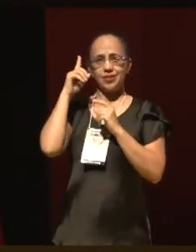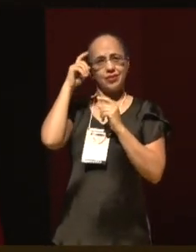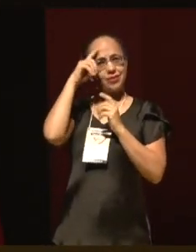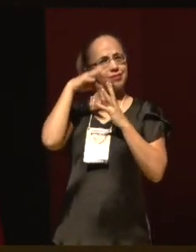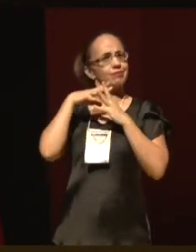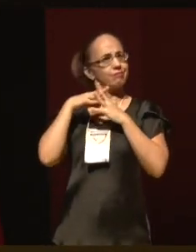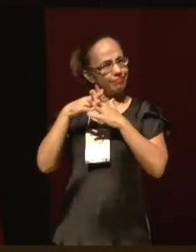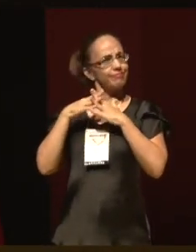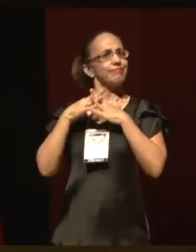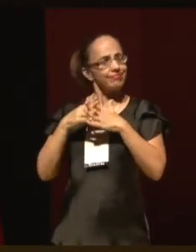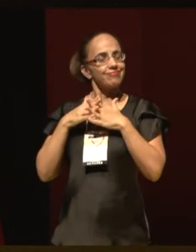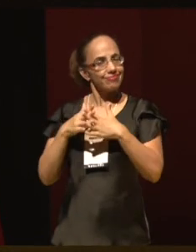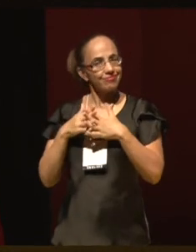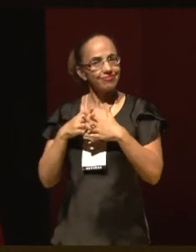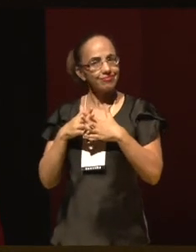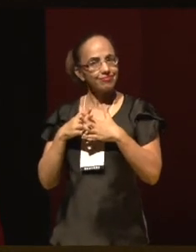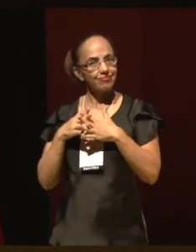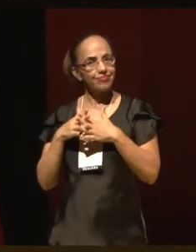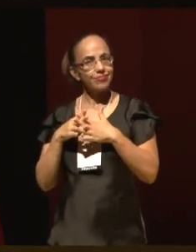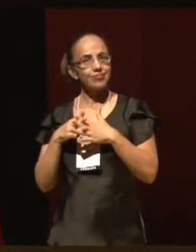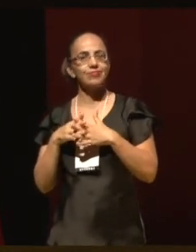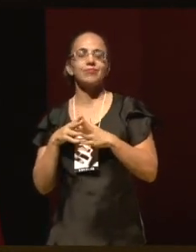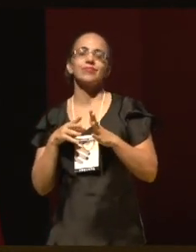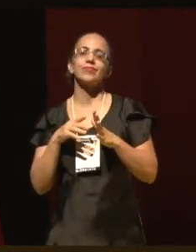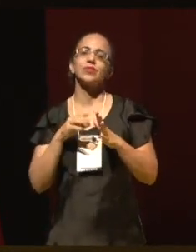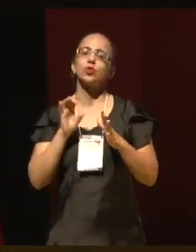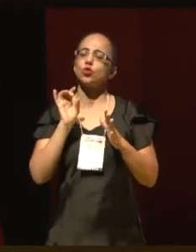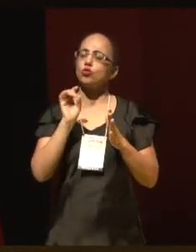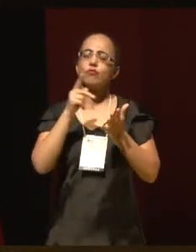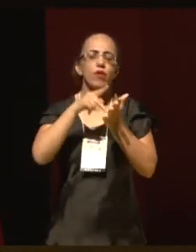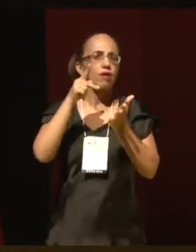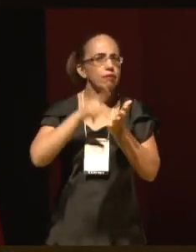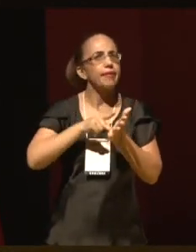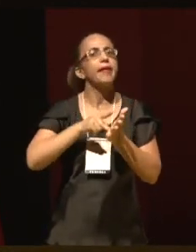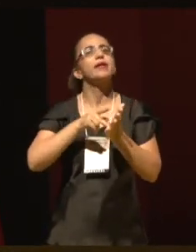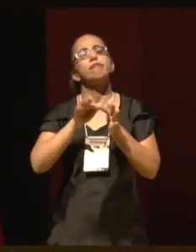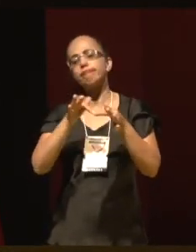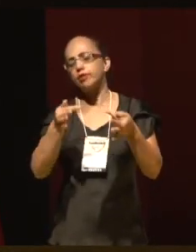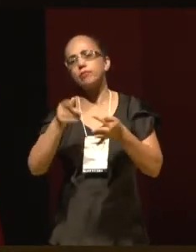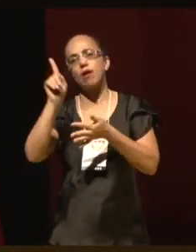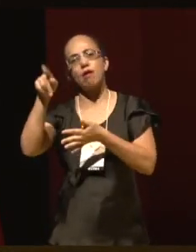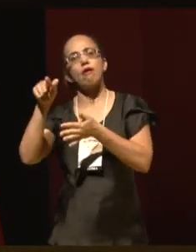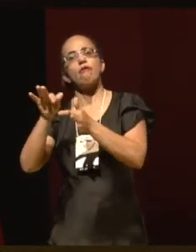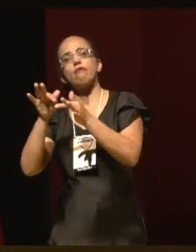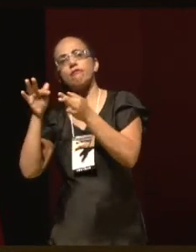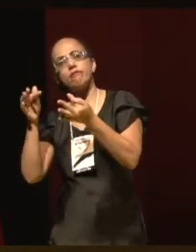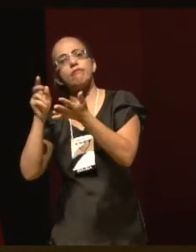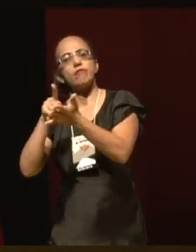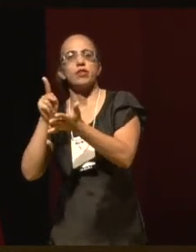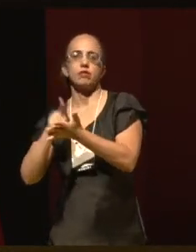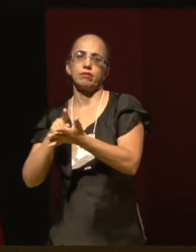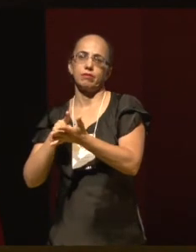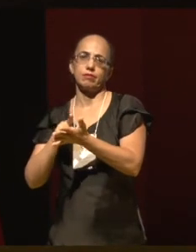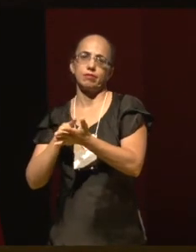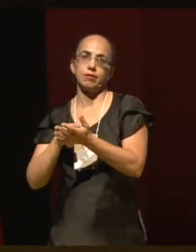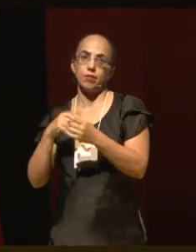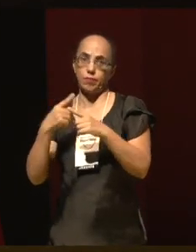Para dizer a verdade, simplesmente tem que dizer a verdade. Para dizer uma mentira, precisa de 5 passos.